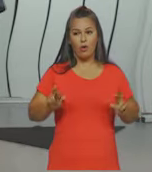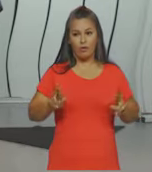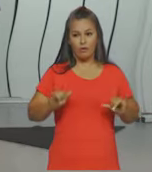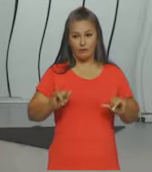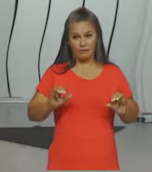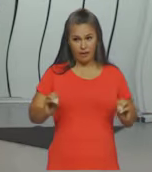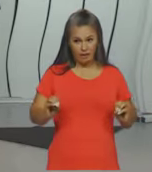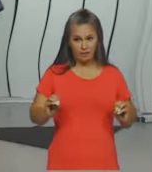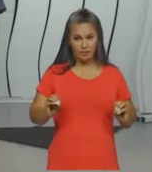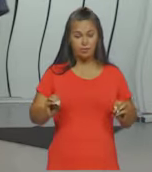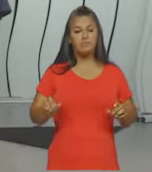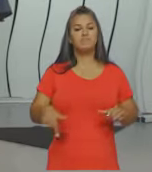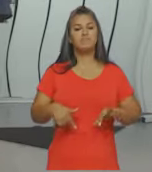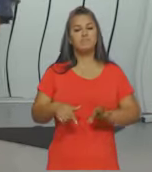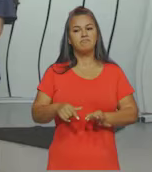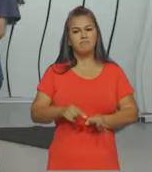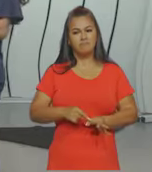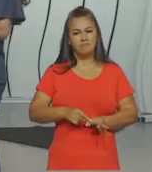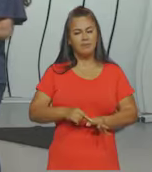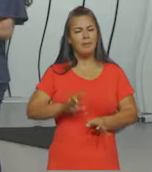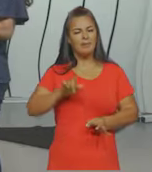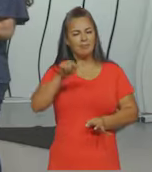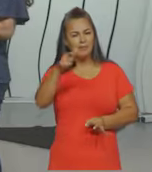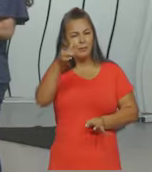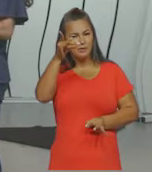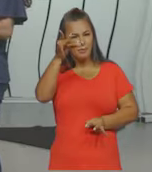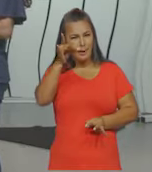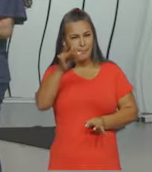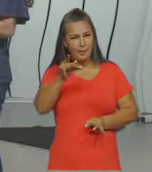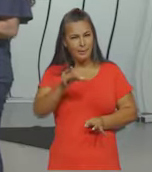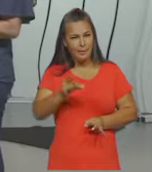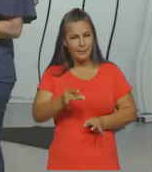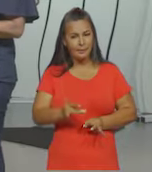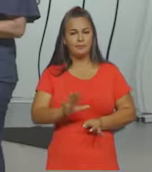visão mais aproximada.